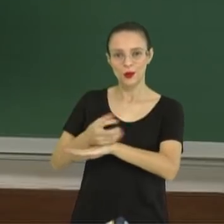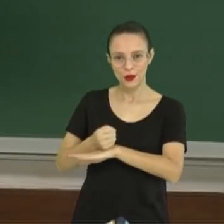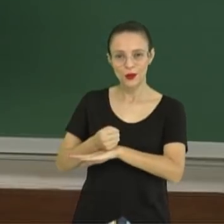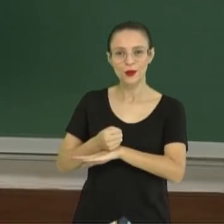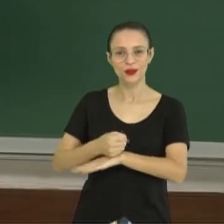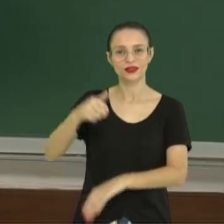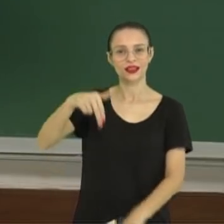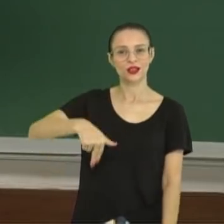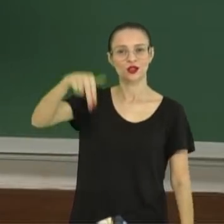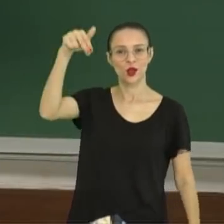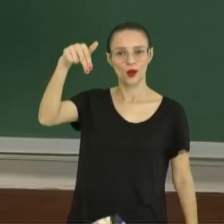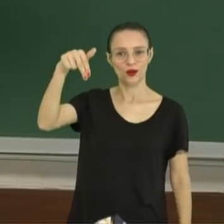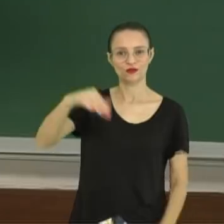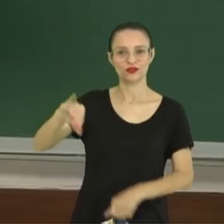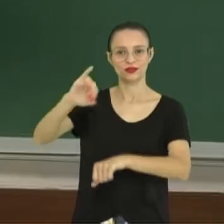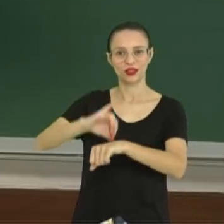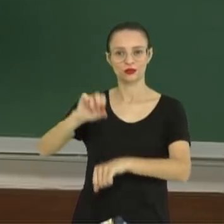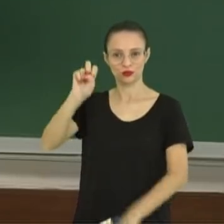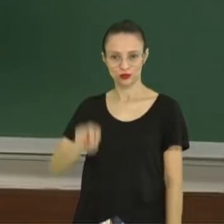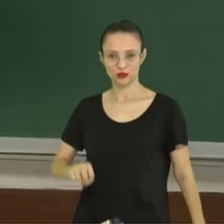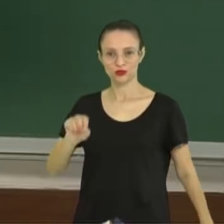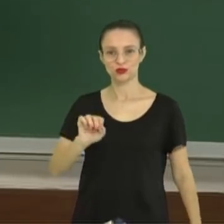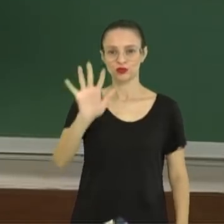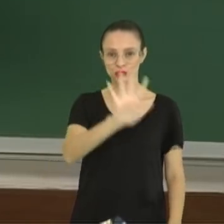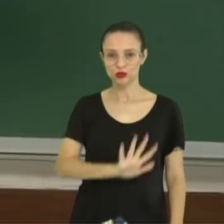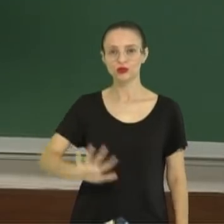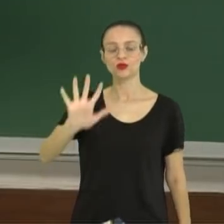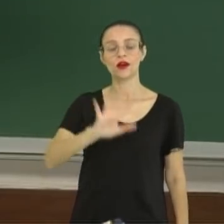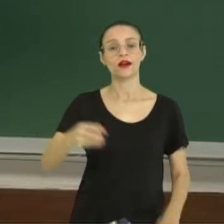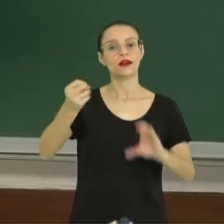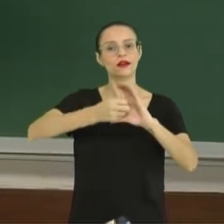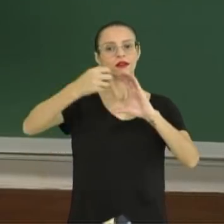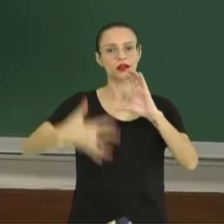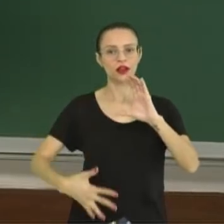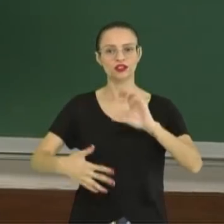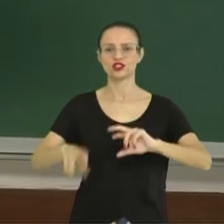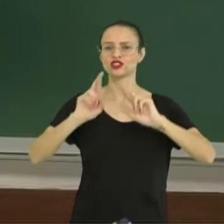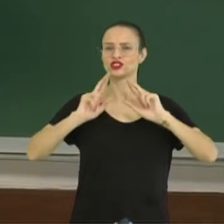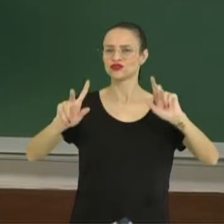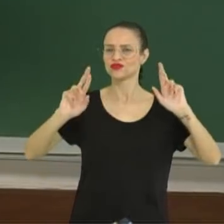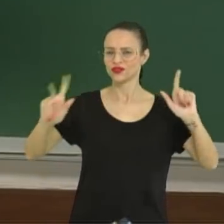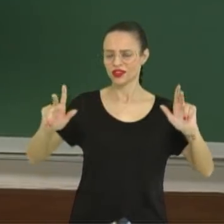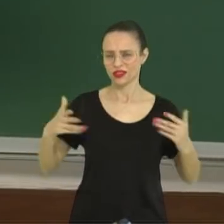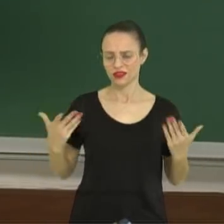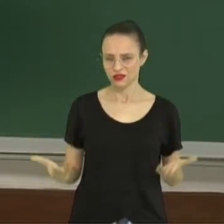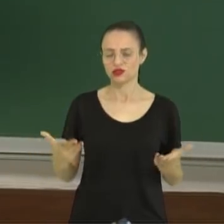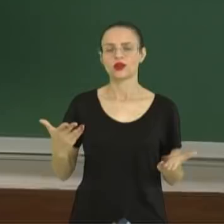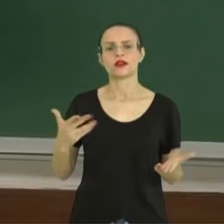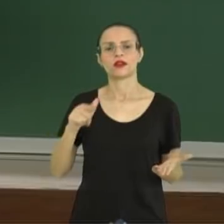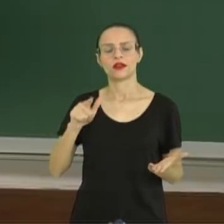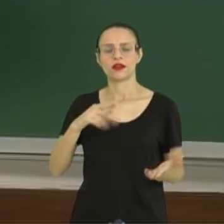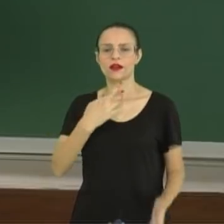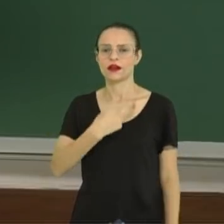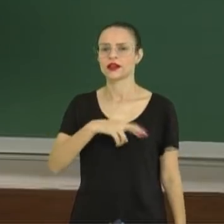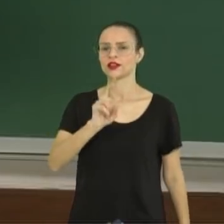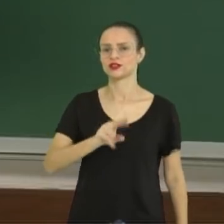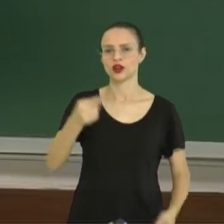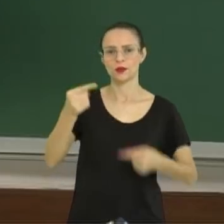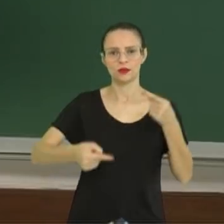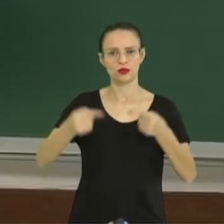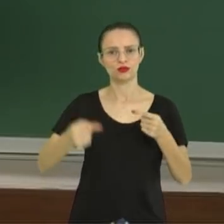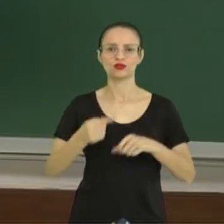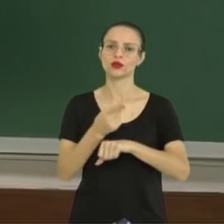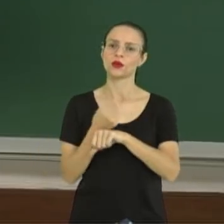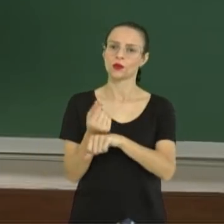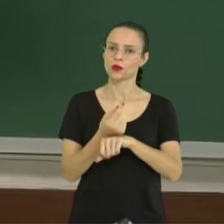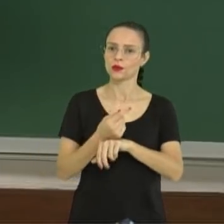do norte, do centro e do sul, com características diferentes, né, com ideais religiosos, políticos,